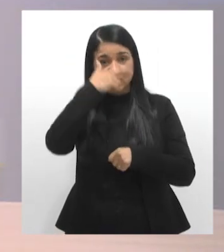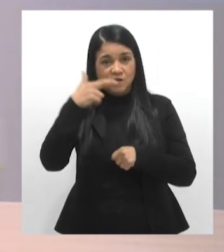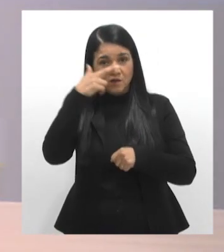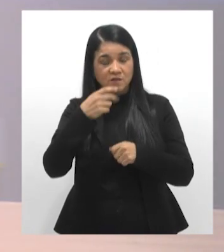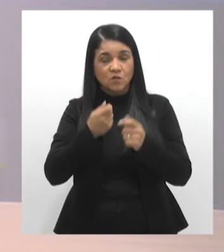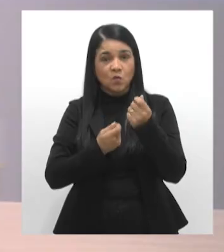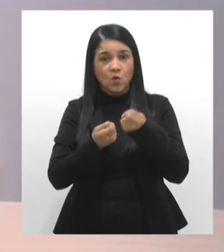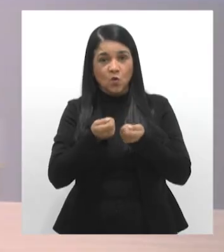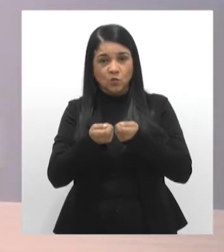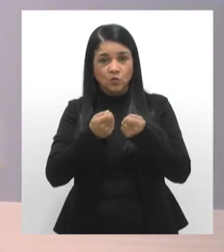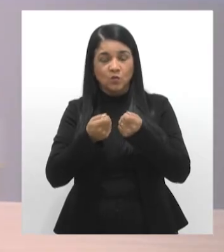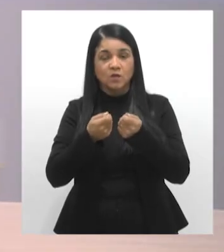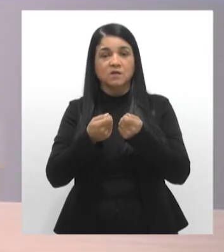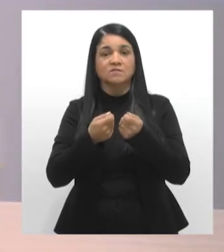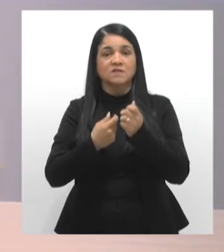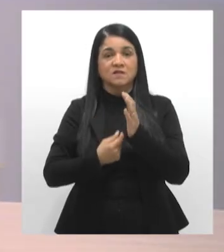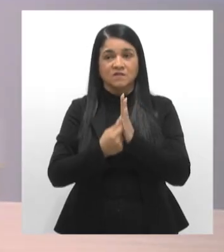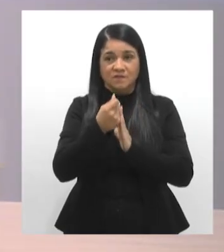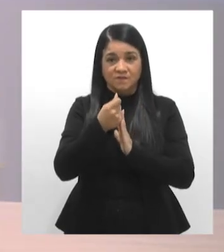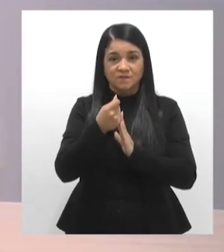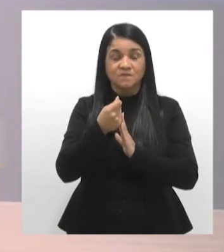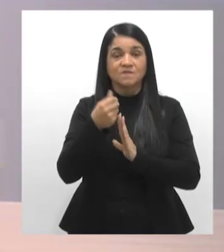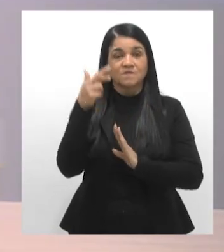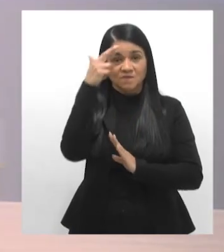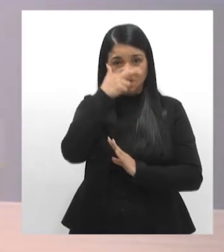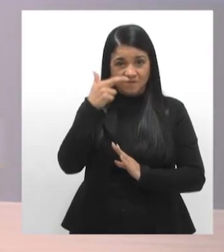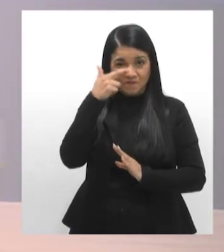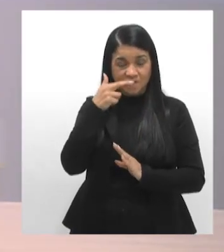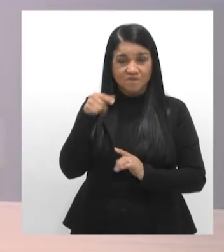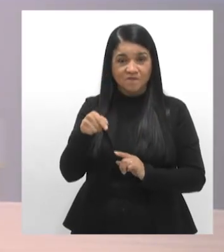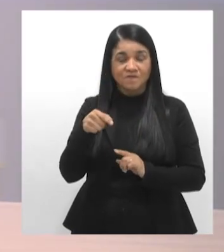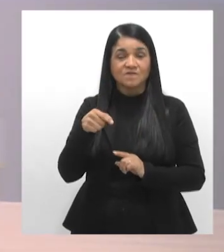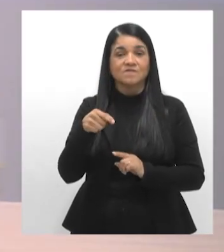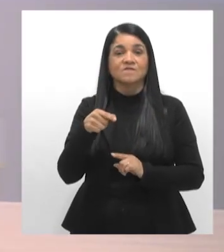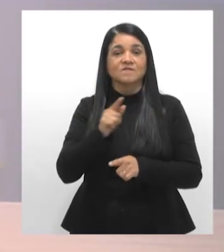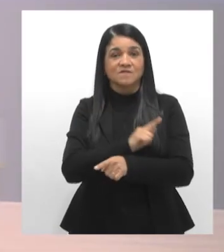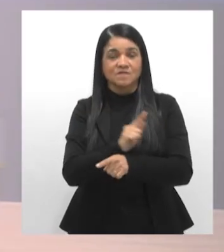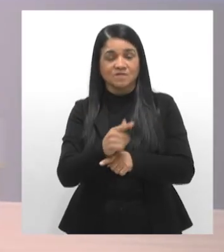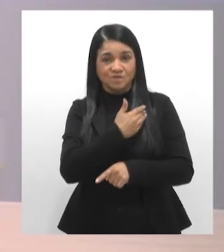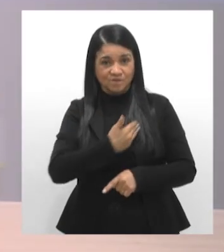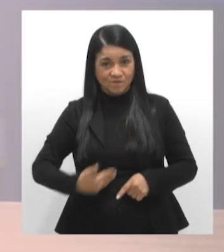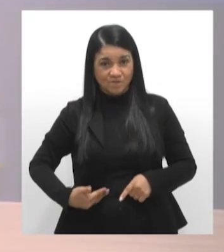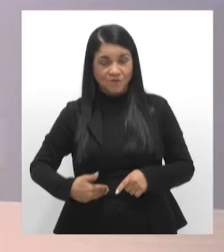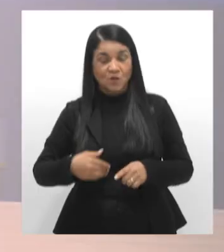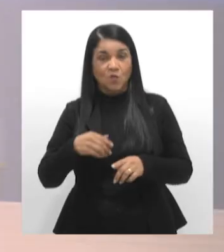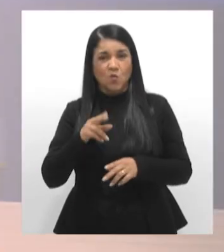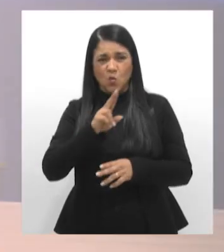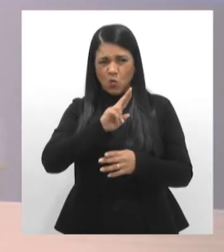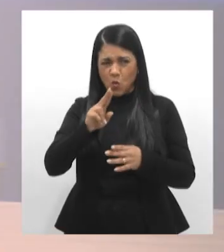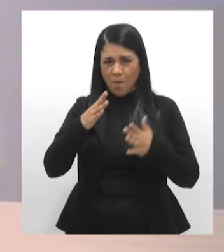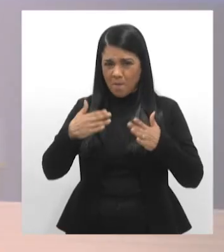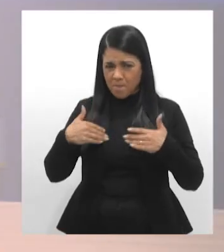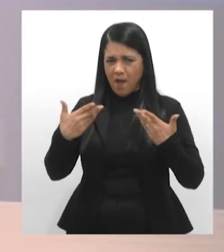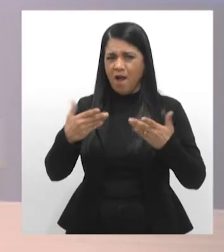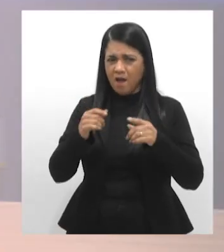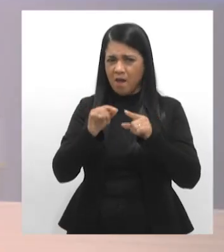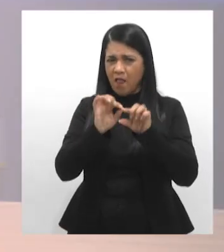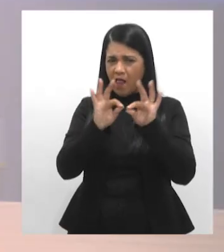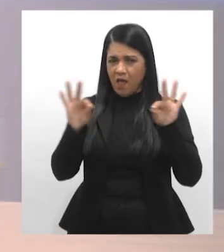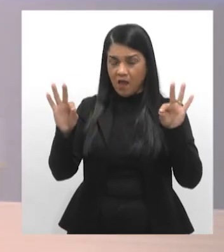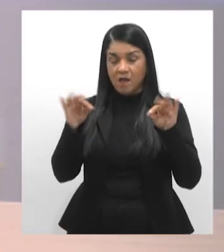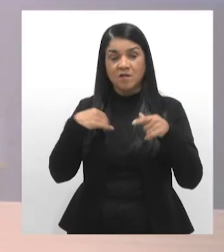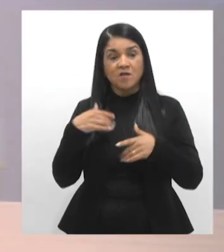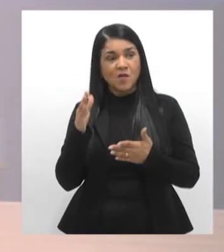público, a disciplina de contabilidade pública, que, para alguns, o nome assim assusta, né? Mas a gente conseguiu com os alunos, que eu